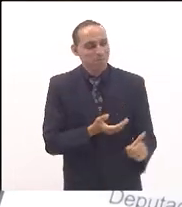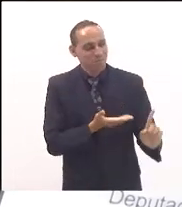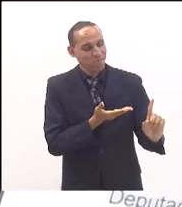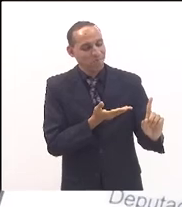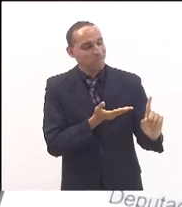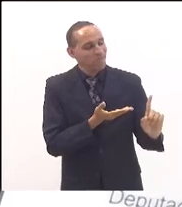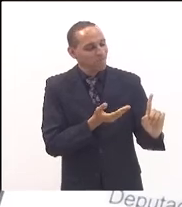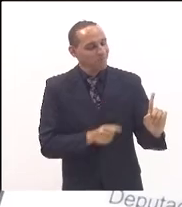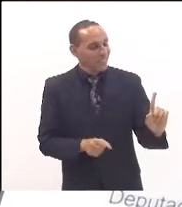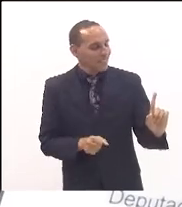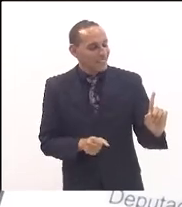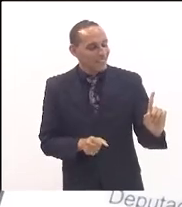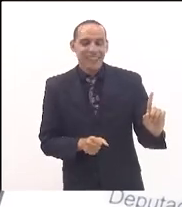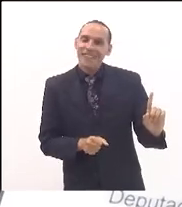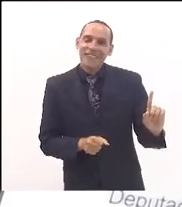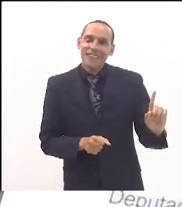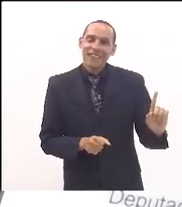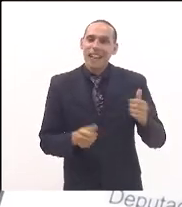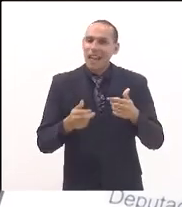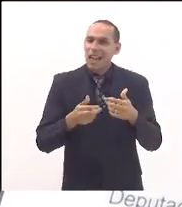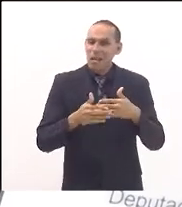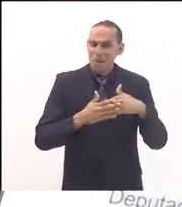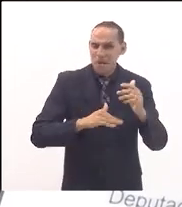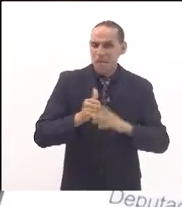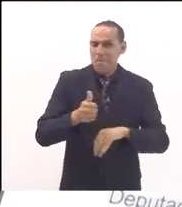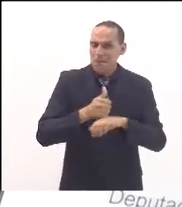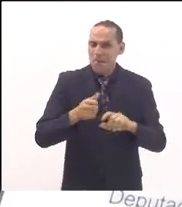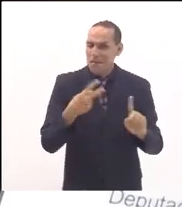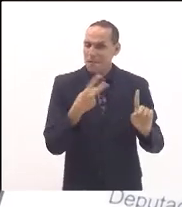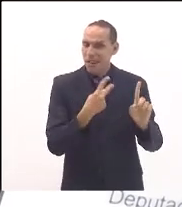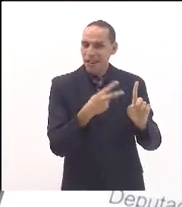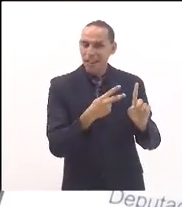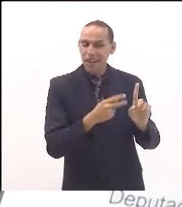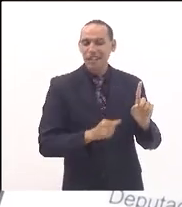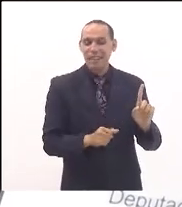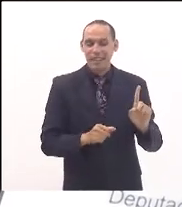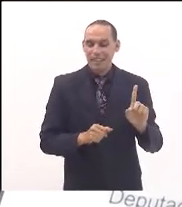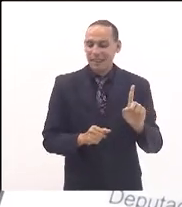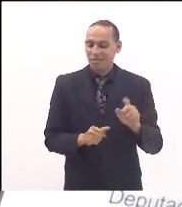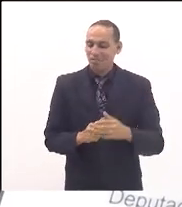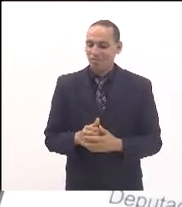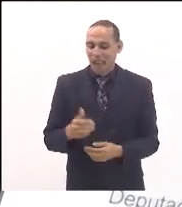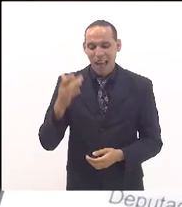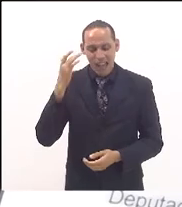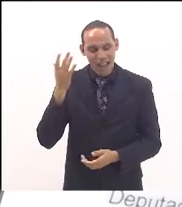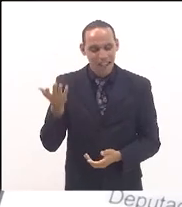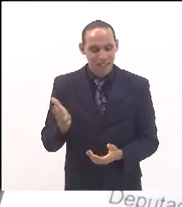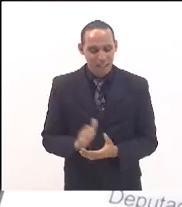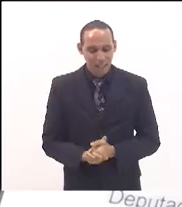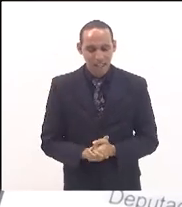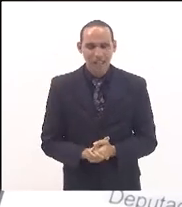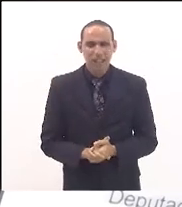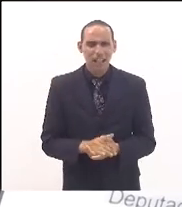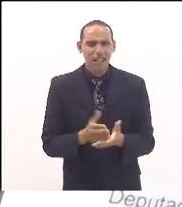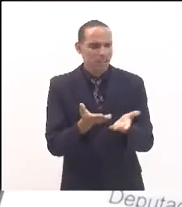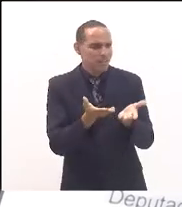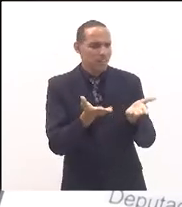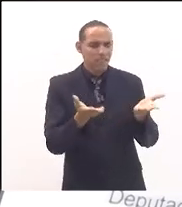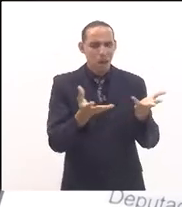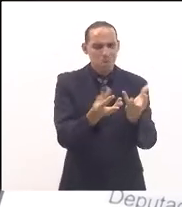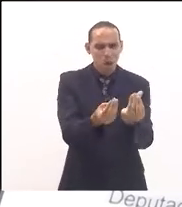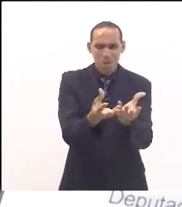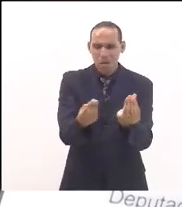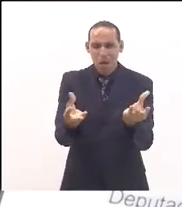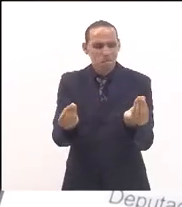e sobre as coisas profissionais da Flávia acho que muitos que estão aqui